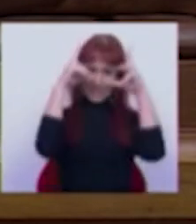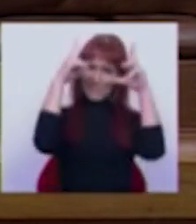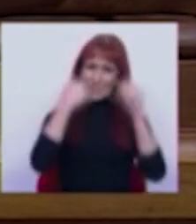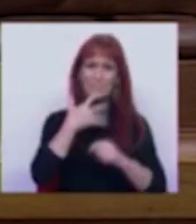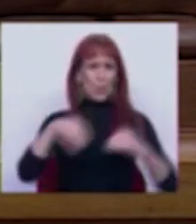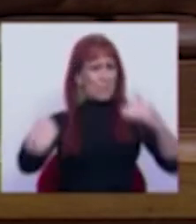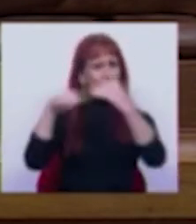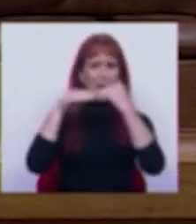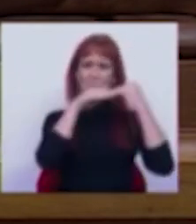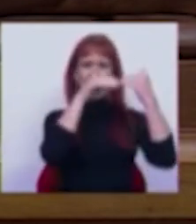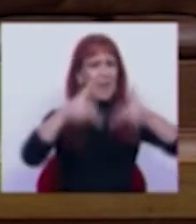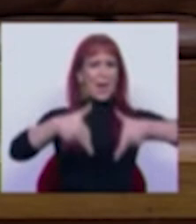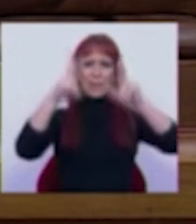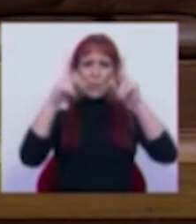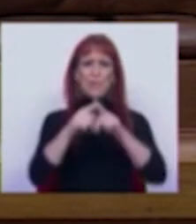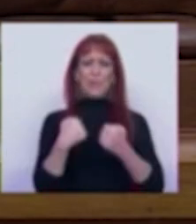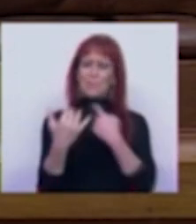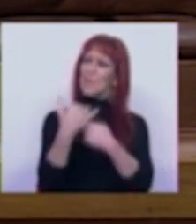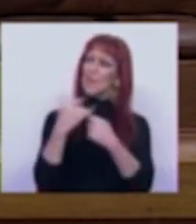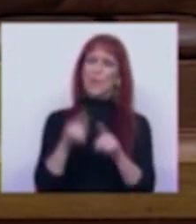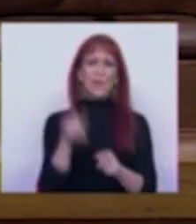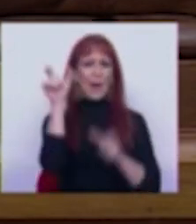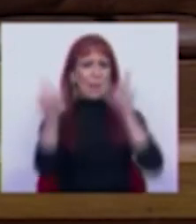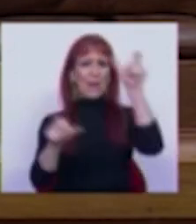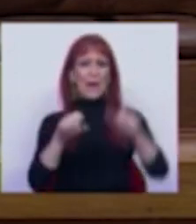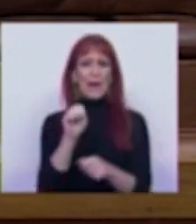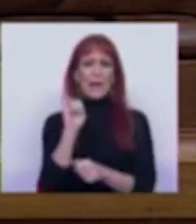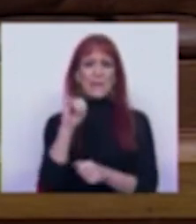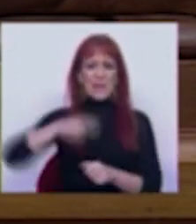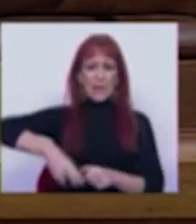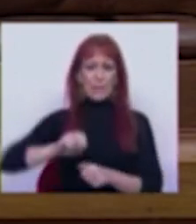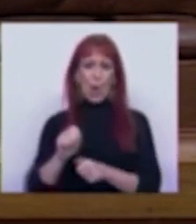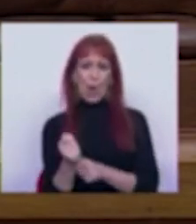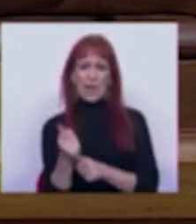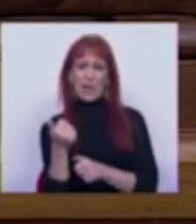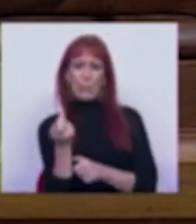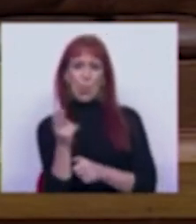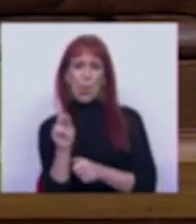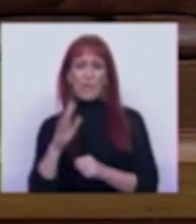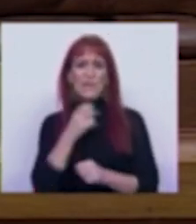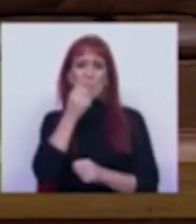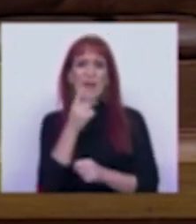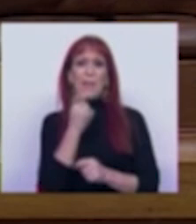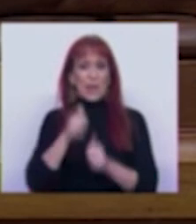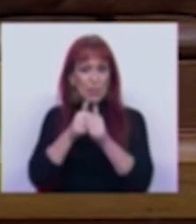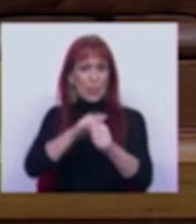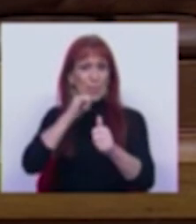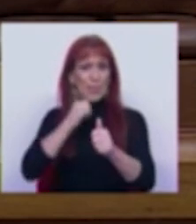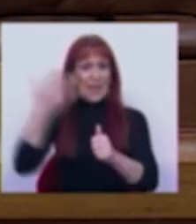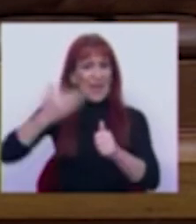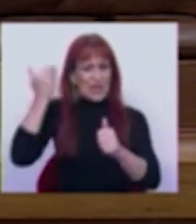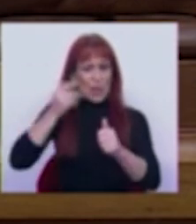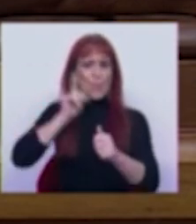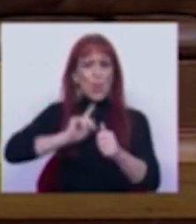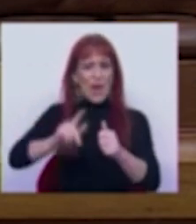em plena igualdade e liberdade. Que nos inspire então as palavras de Simone de Beauvoir. para que amanhã de abril que está para cumprir quanto aos direitos das